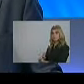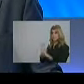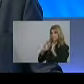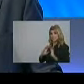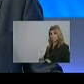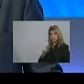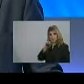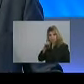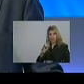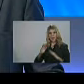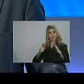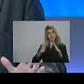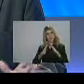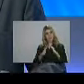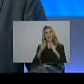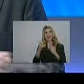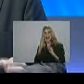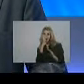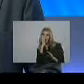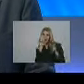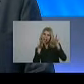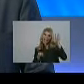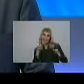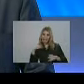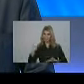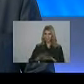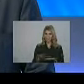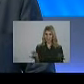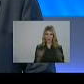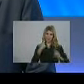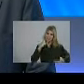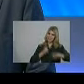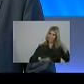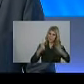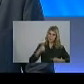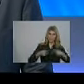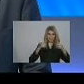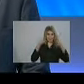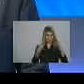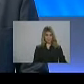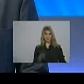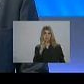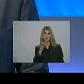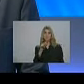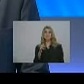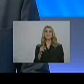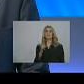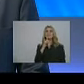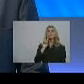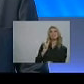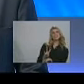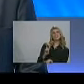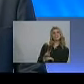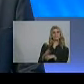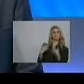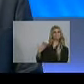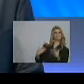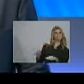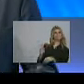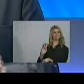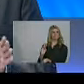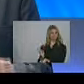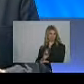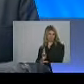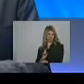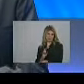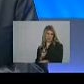a cidadã que nos acompanha até essa hora nesse debate aqui. O sucateamento, o desmonte da Guarda Municipal,